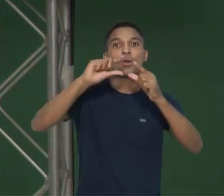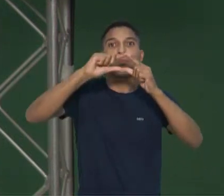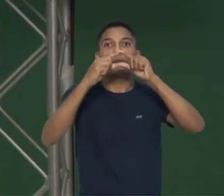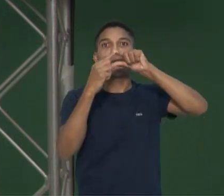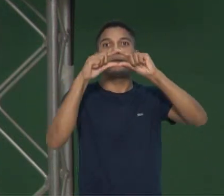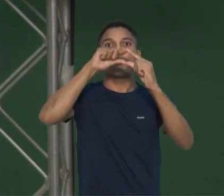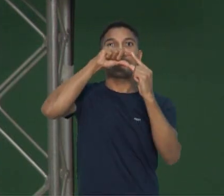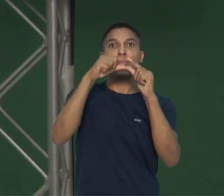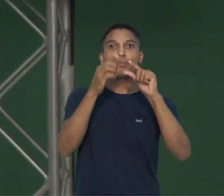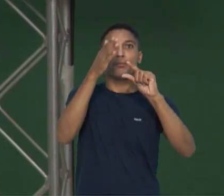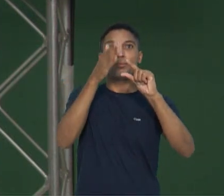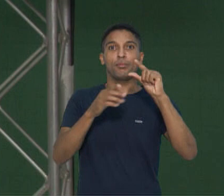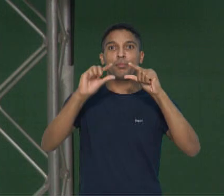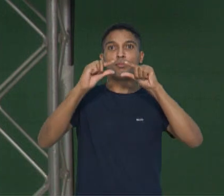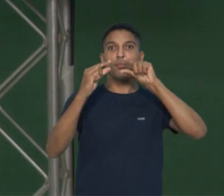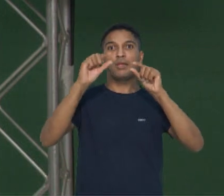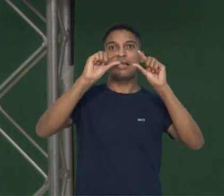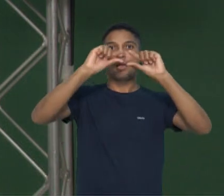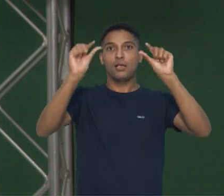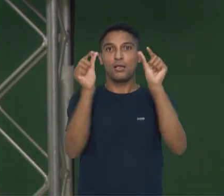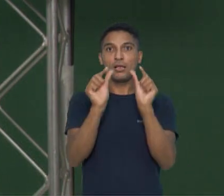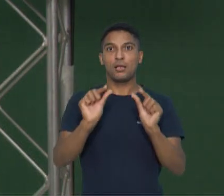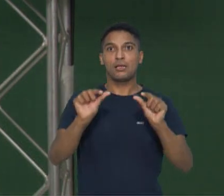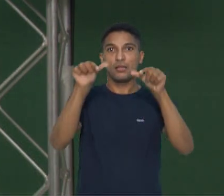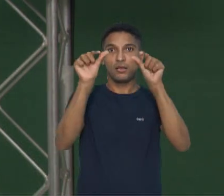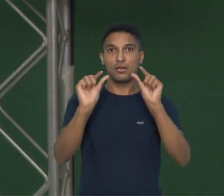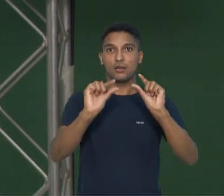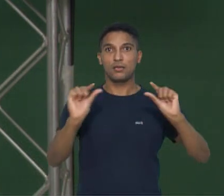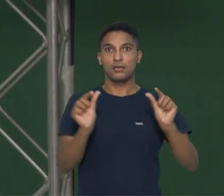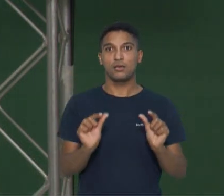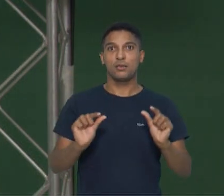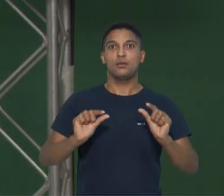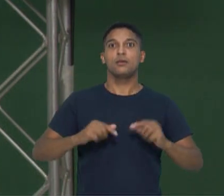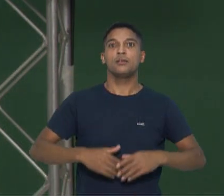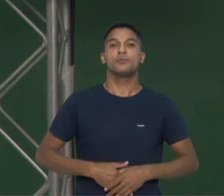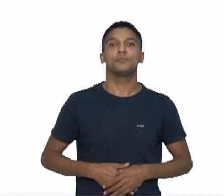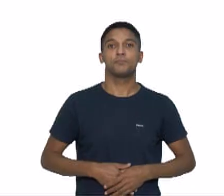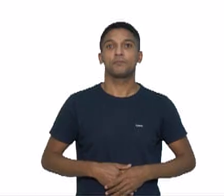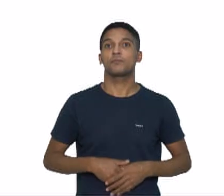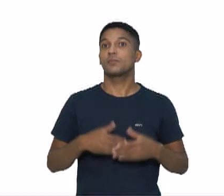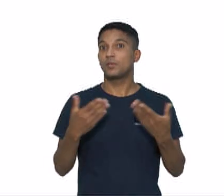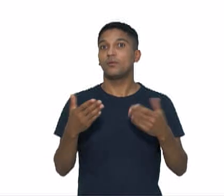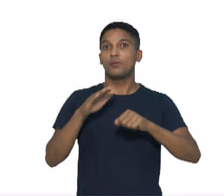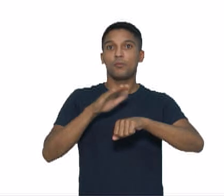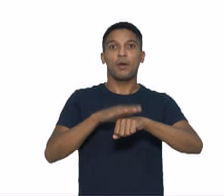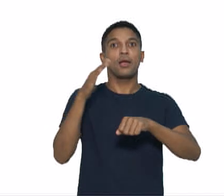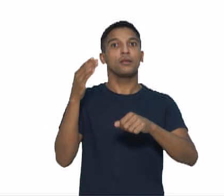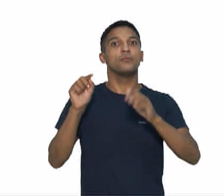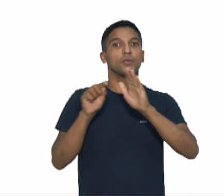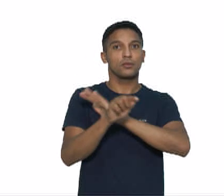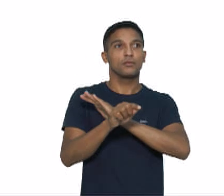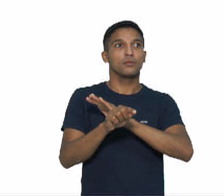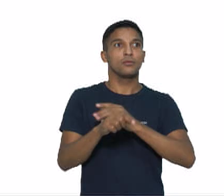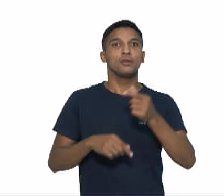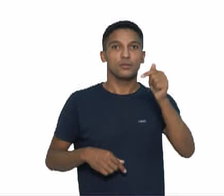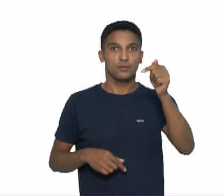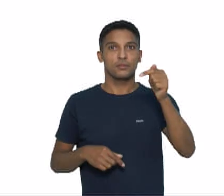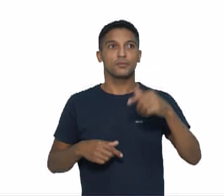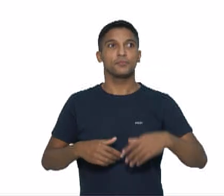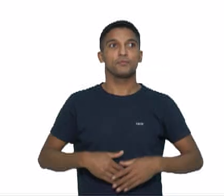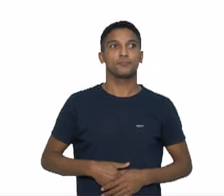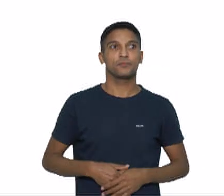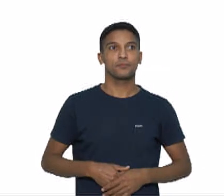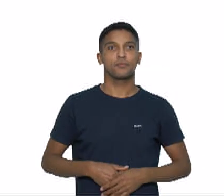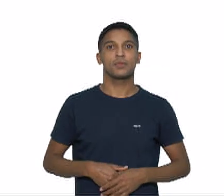ok? Vamos lá, então. Mais uma questãozinha para vocês. Como são os desenhos dos vitrais das